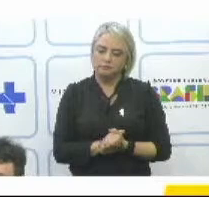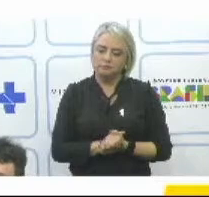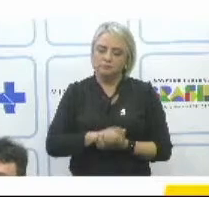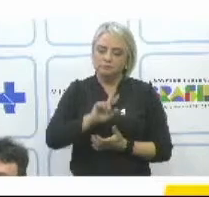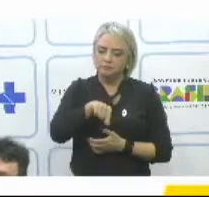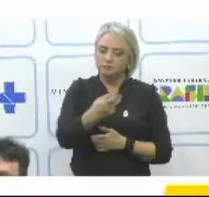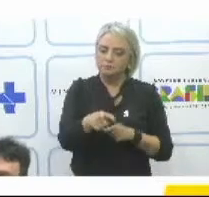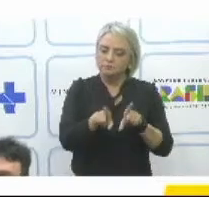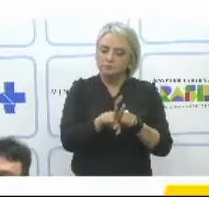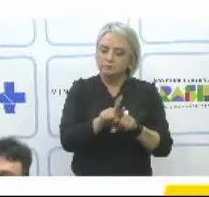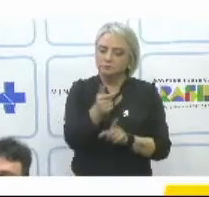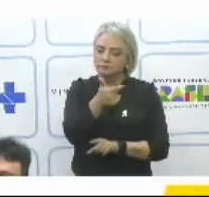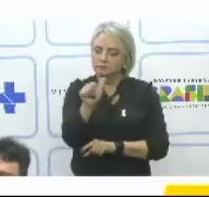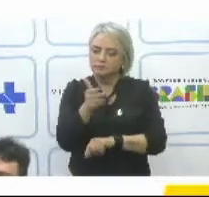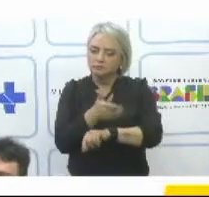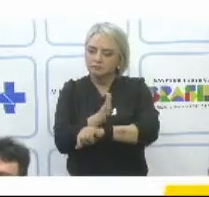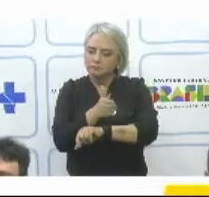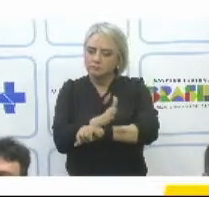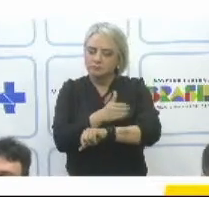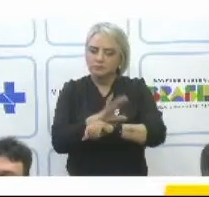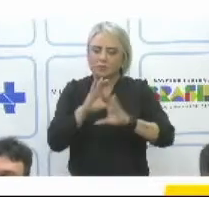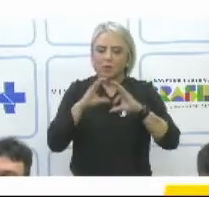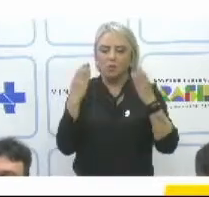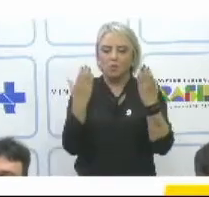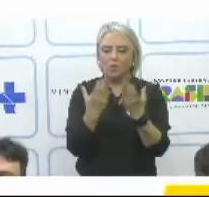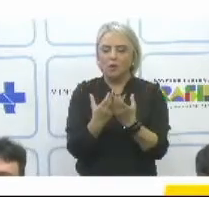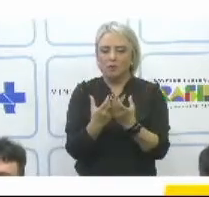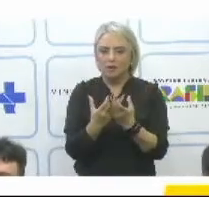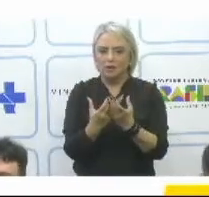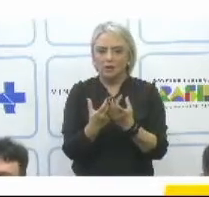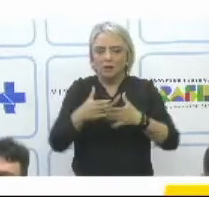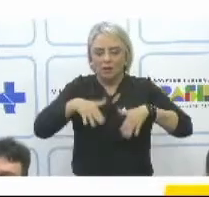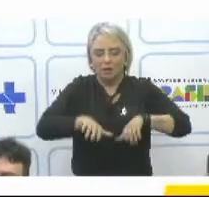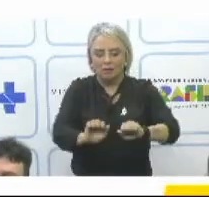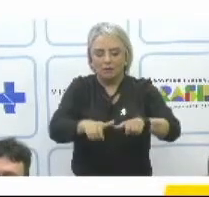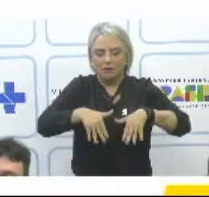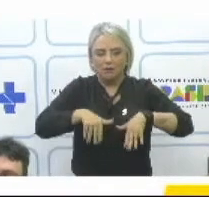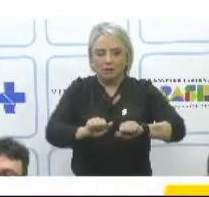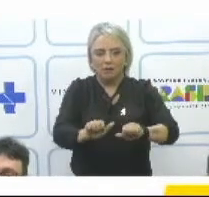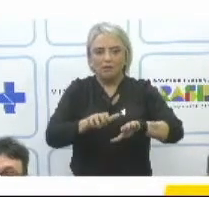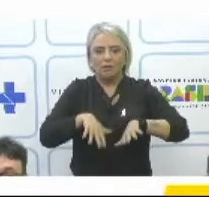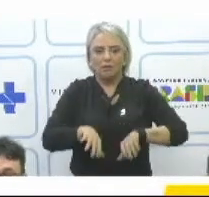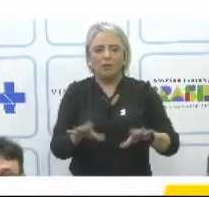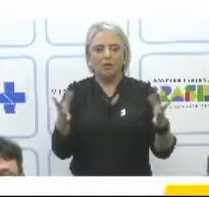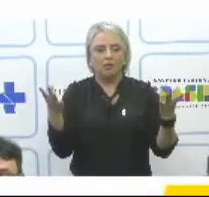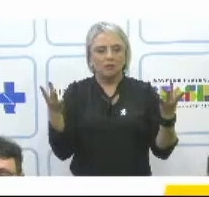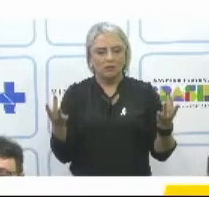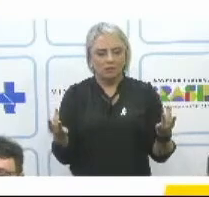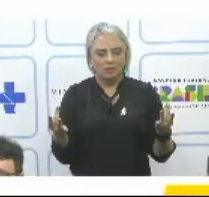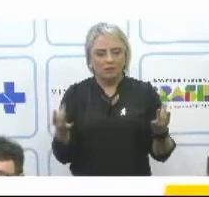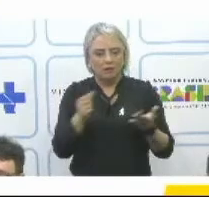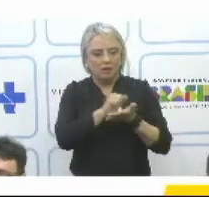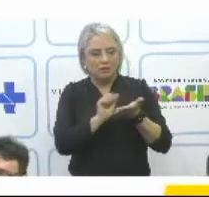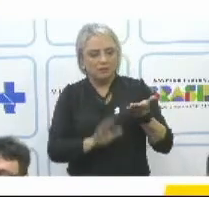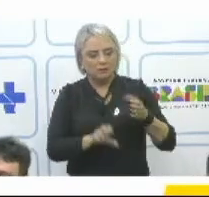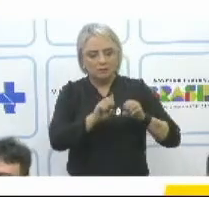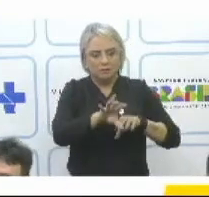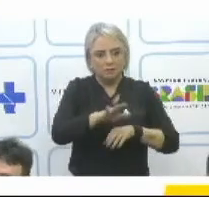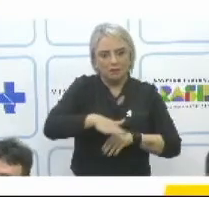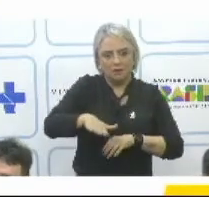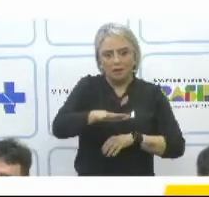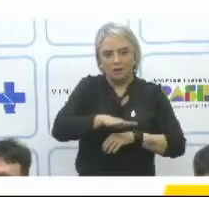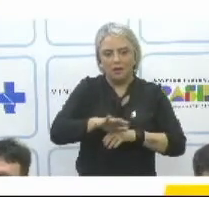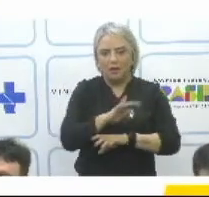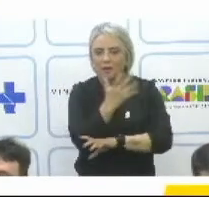seguido também de outras práticas, né, coletivas, então sessão de massoterapia, meditação, atividades educativas no campo das